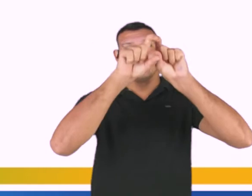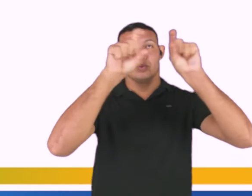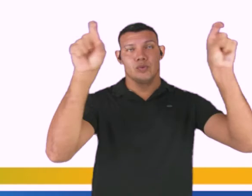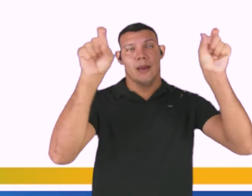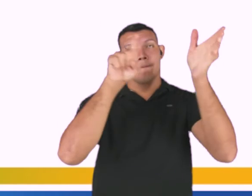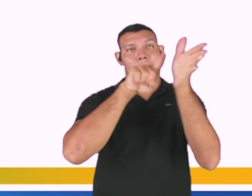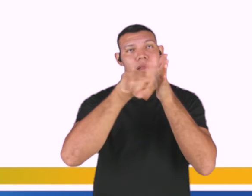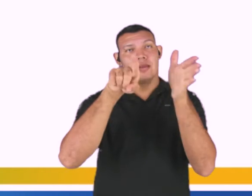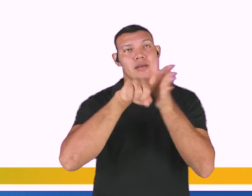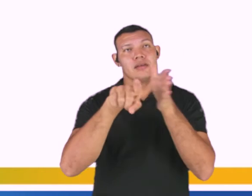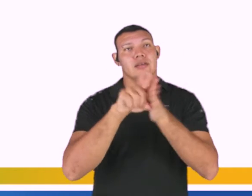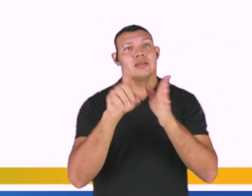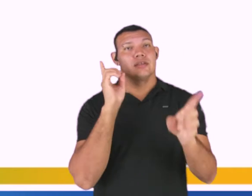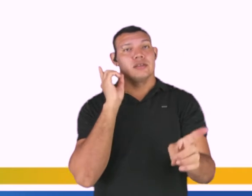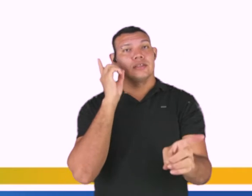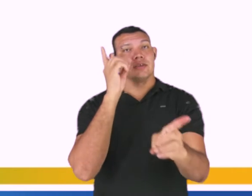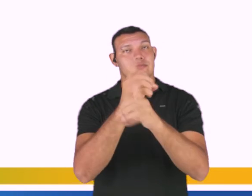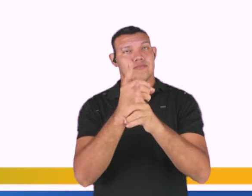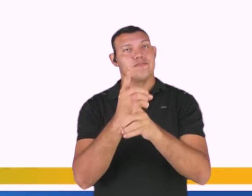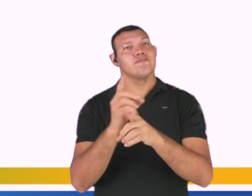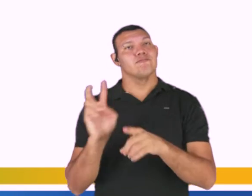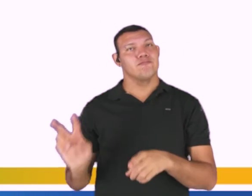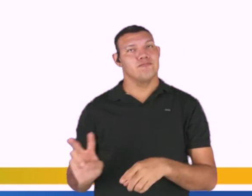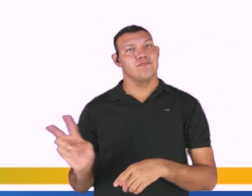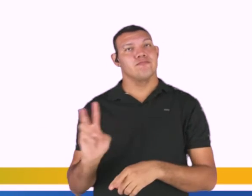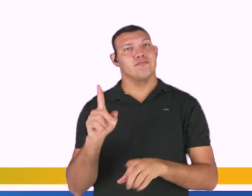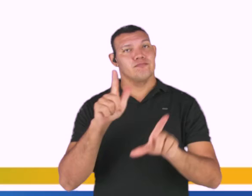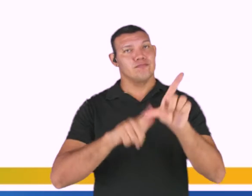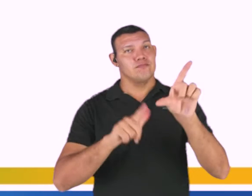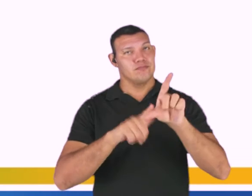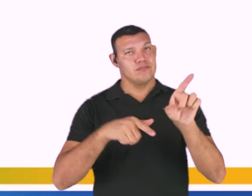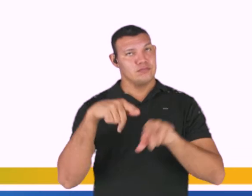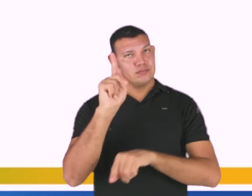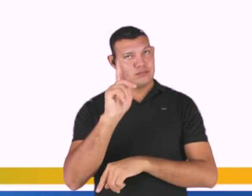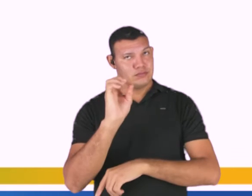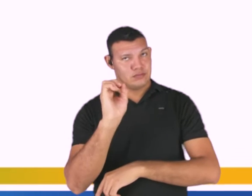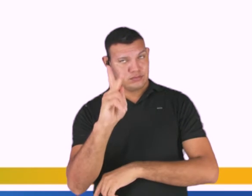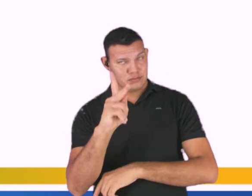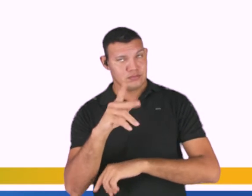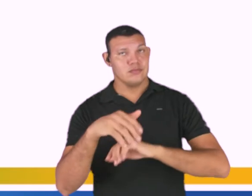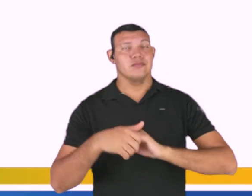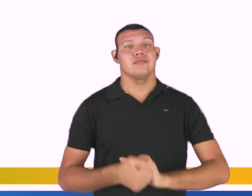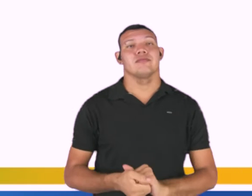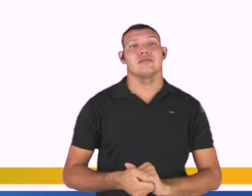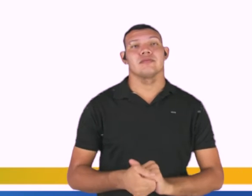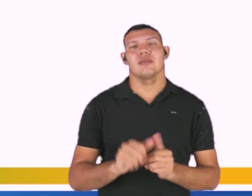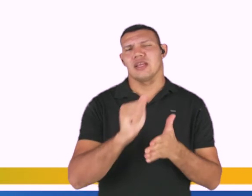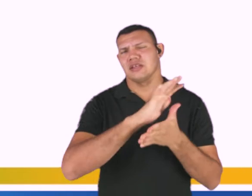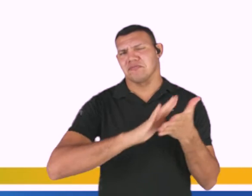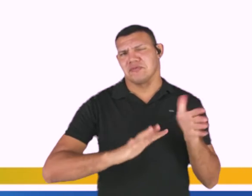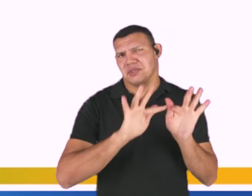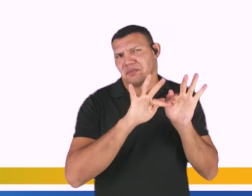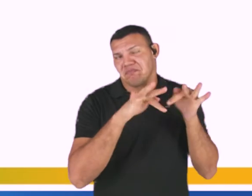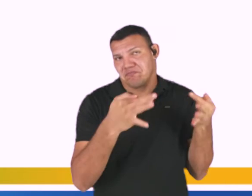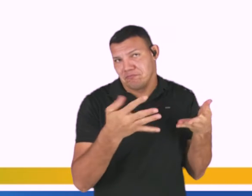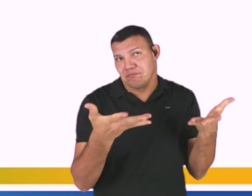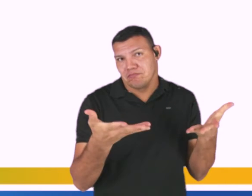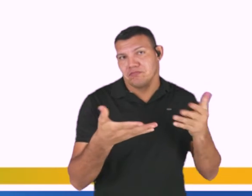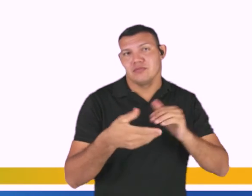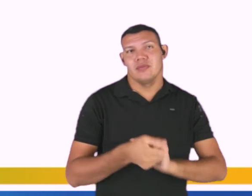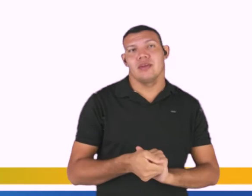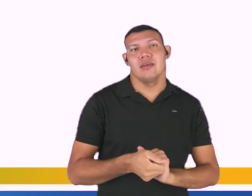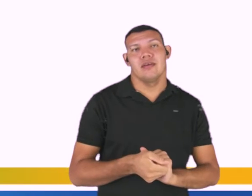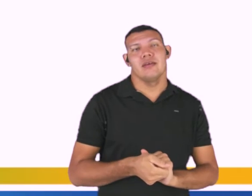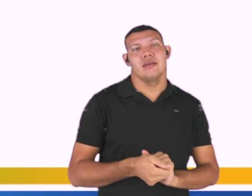pedindo para determinar o valor de k. Tudo bem, gente? Então, essa é uma atividade simples, onde,